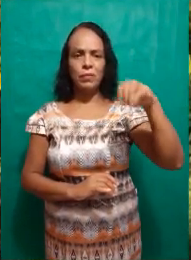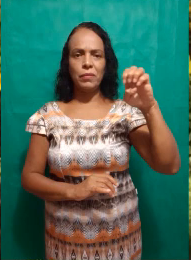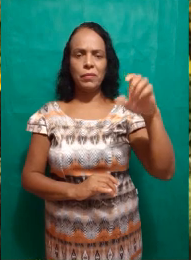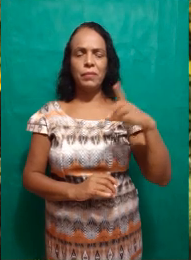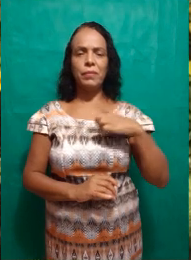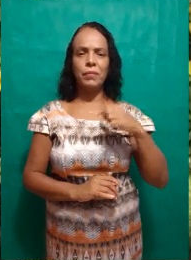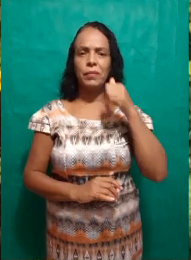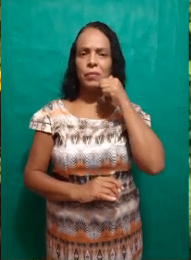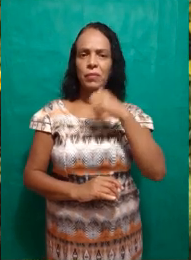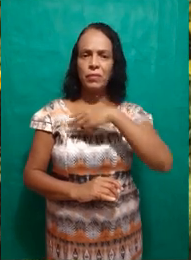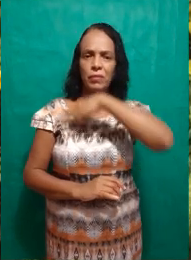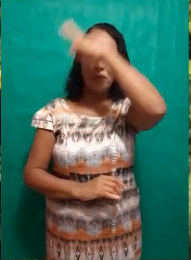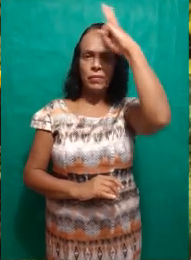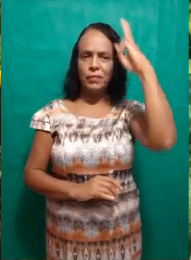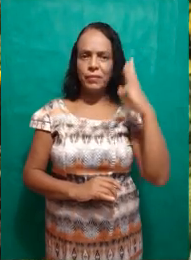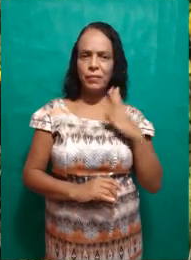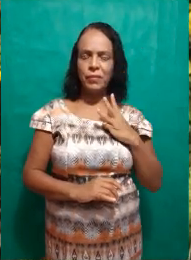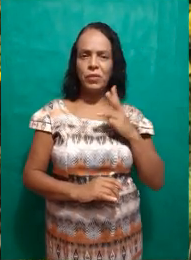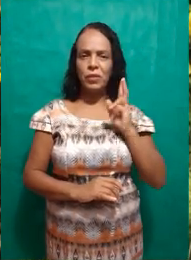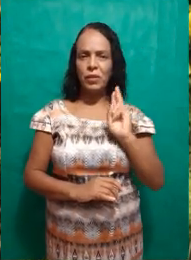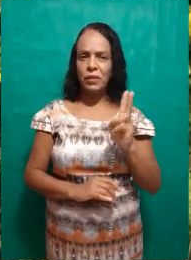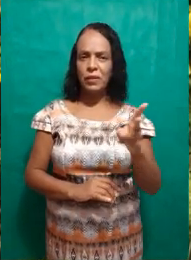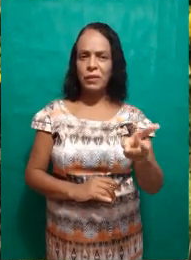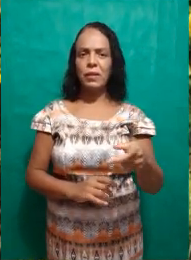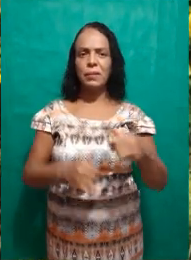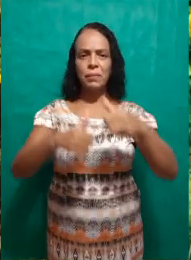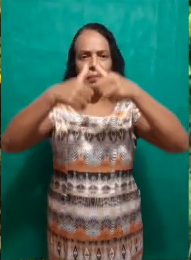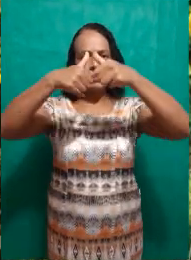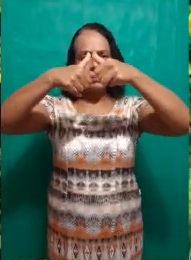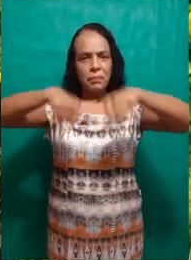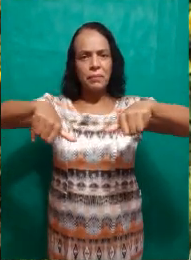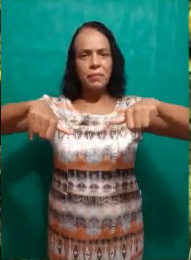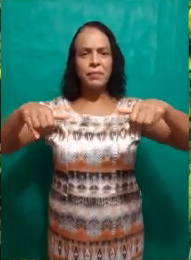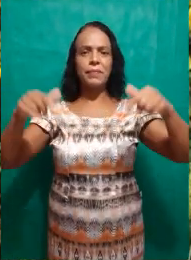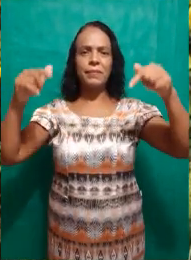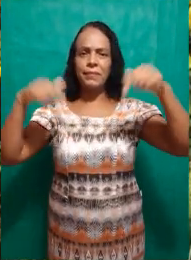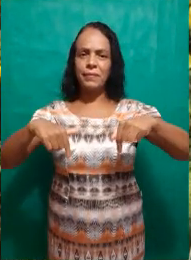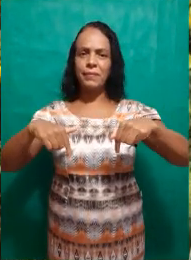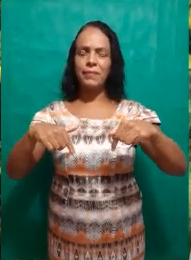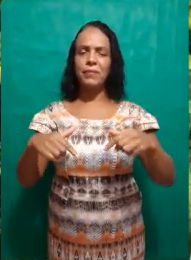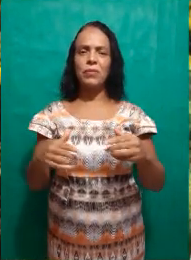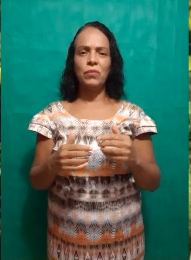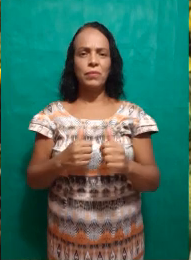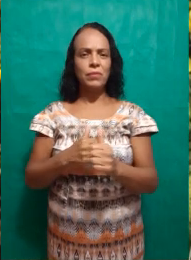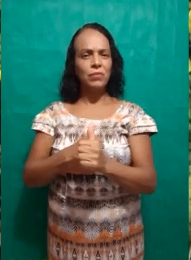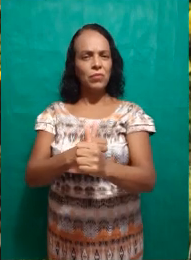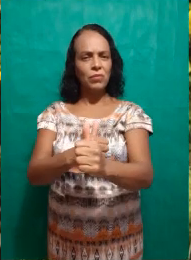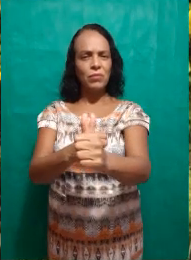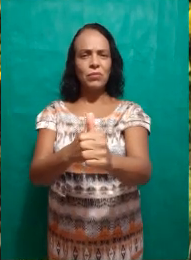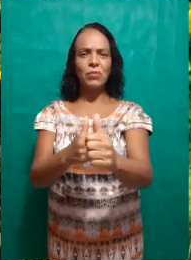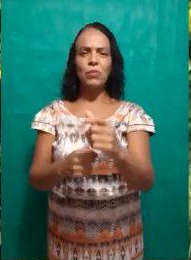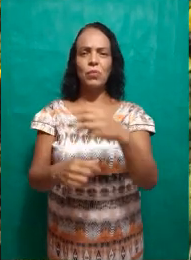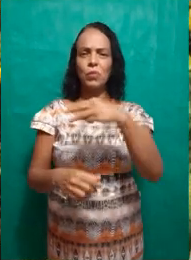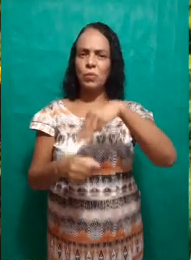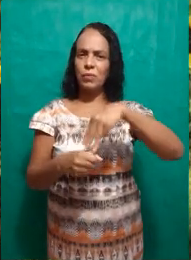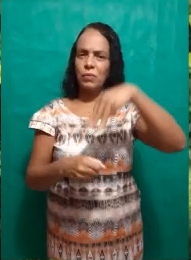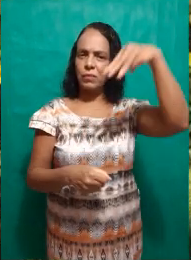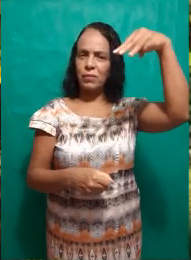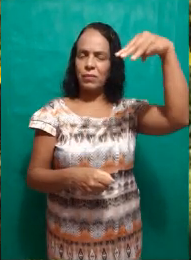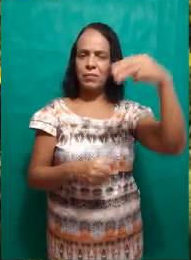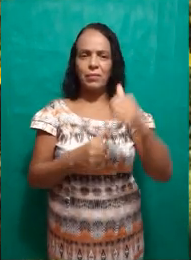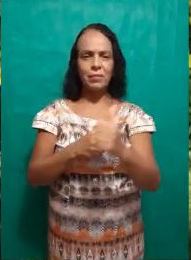a rainha sempre está presente em todas